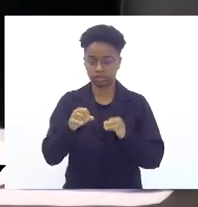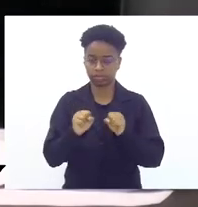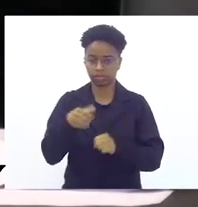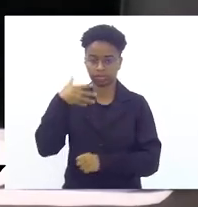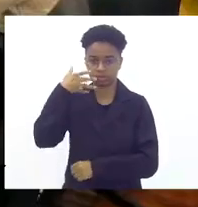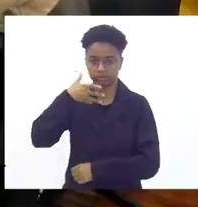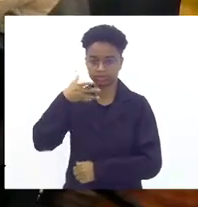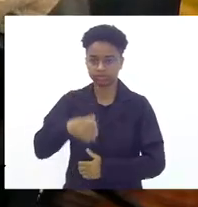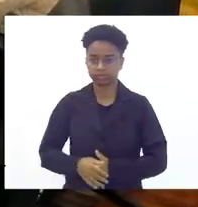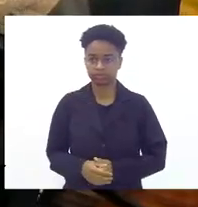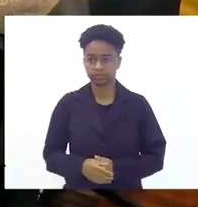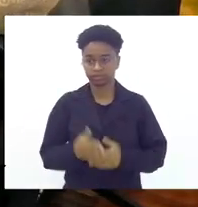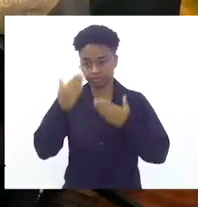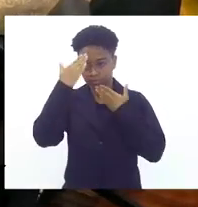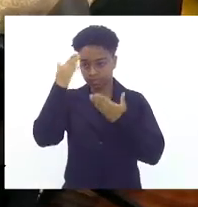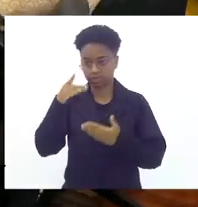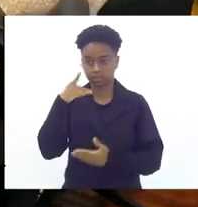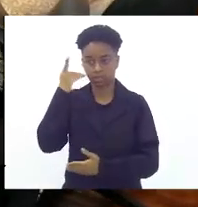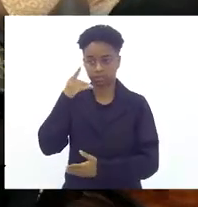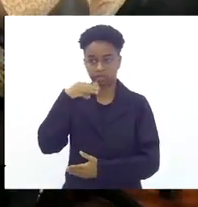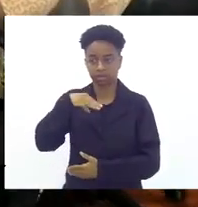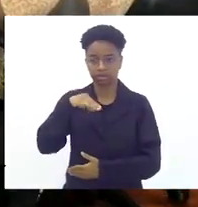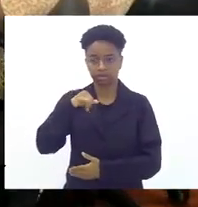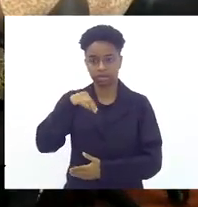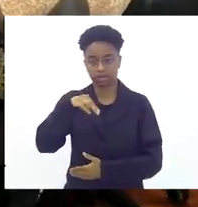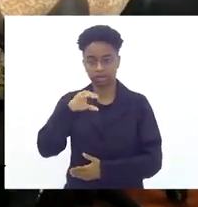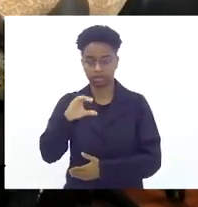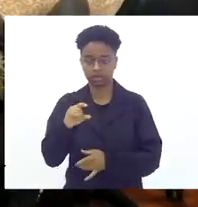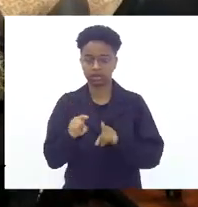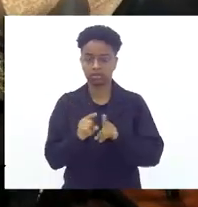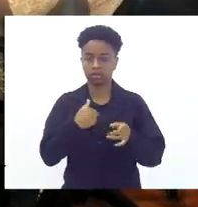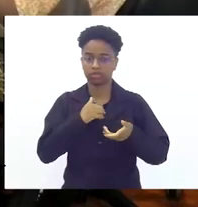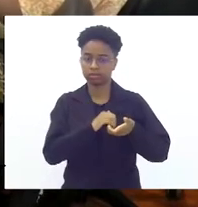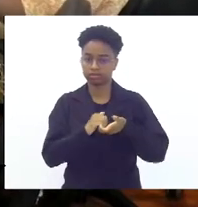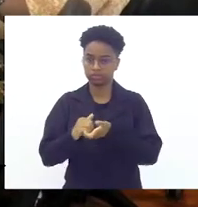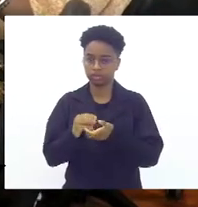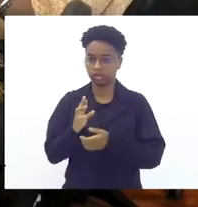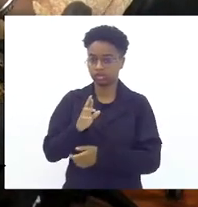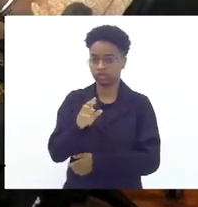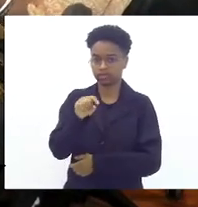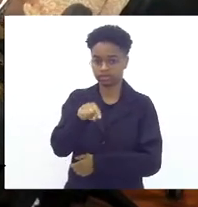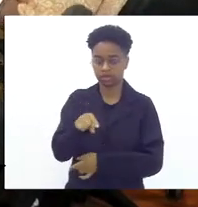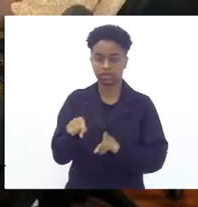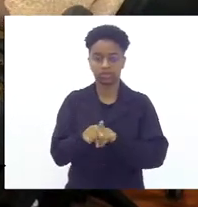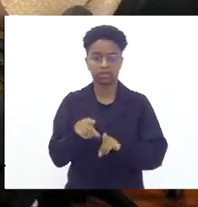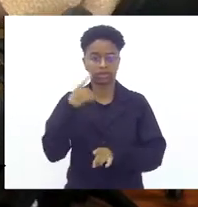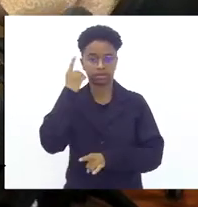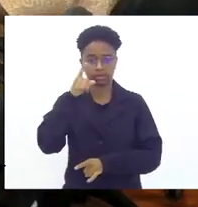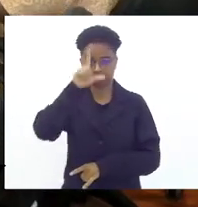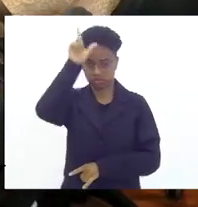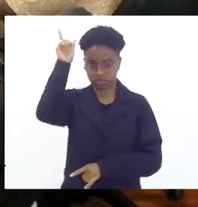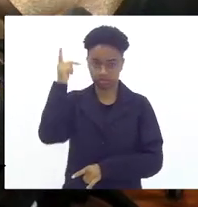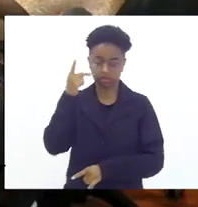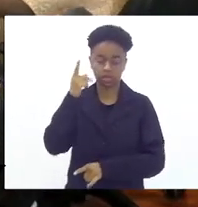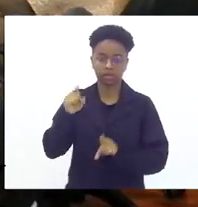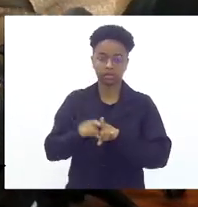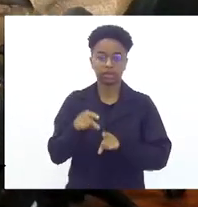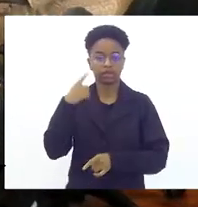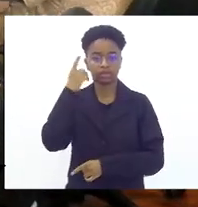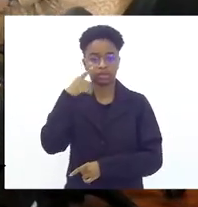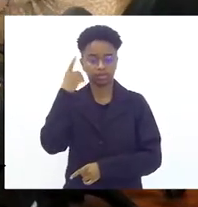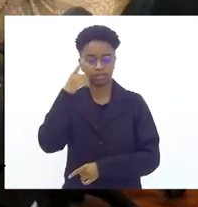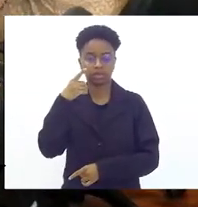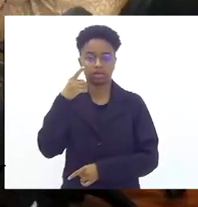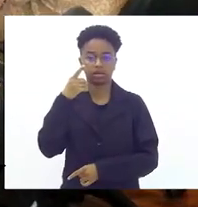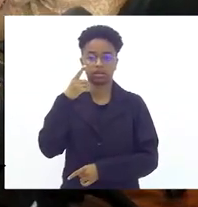muito obrigada deputado Carlos Mickey Saúdo a mesa em seu nome em nome Deputado Luiz Paulo nome deputada Renata Souza que